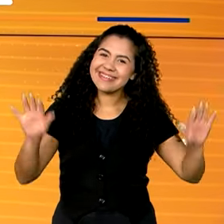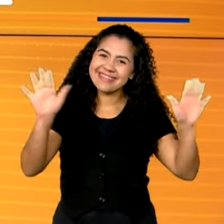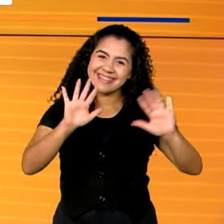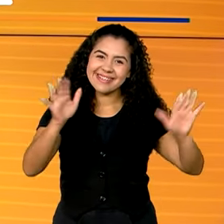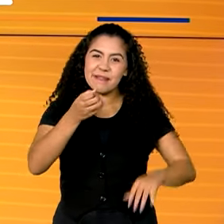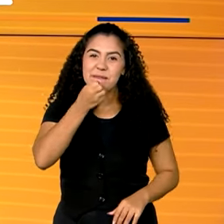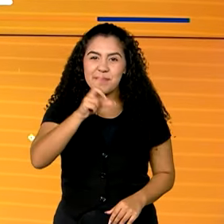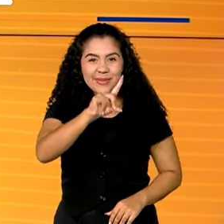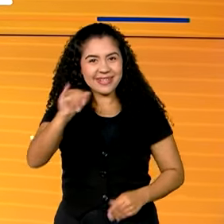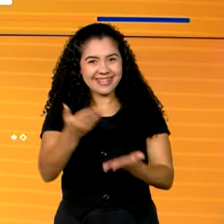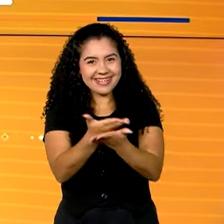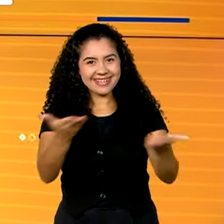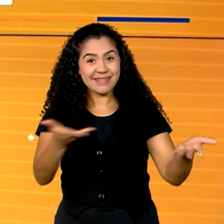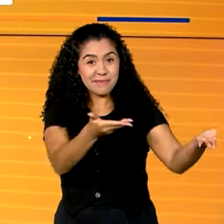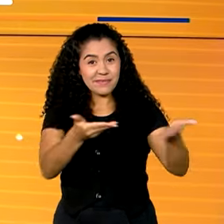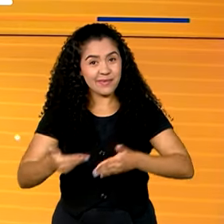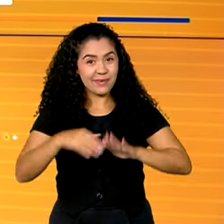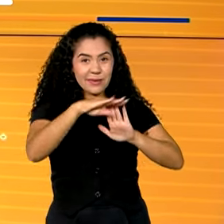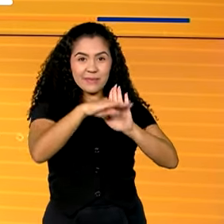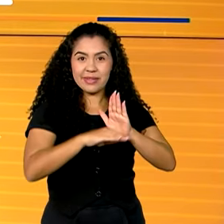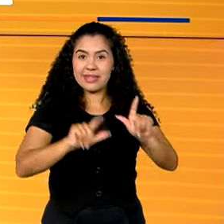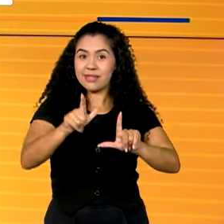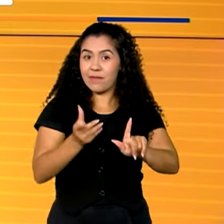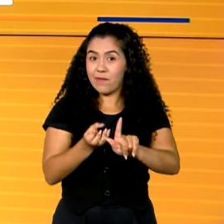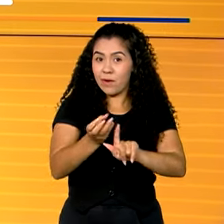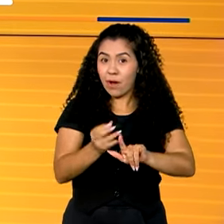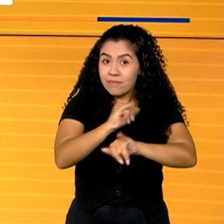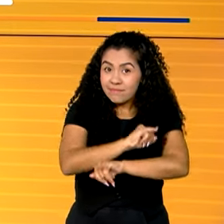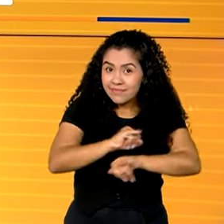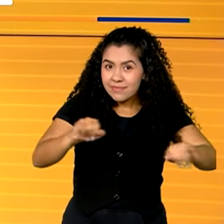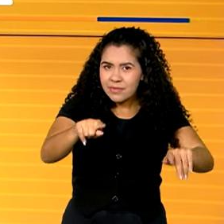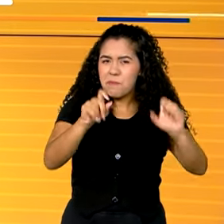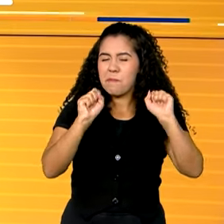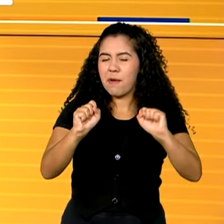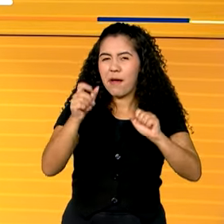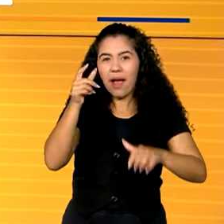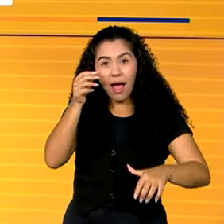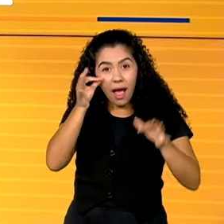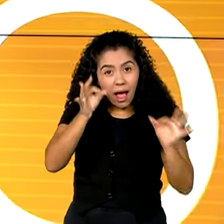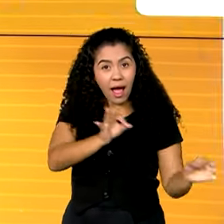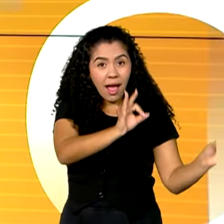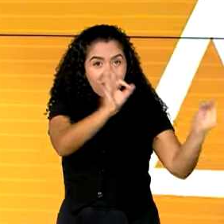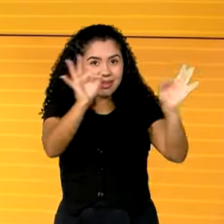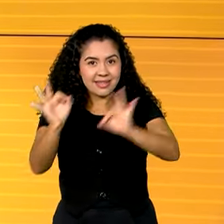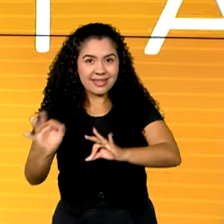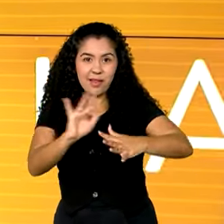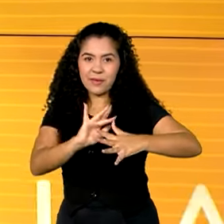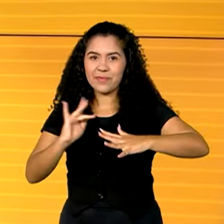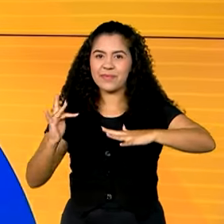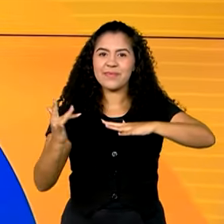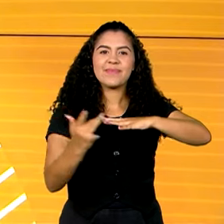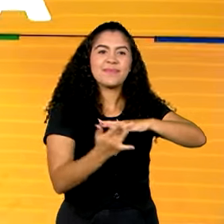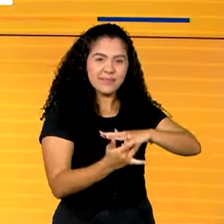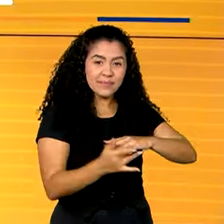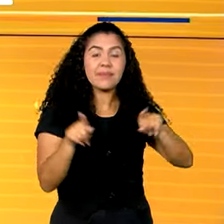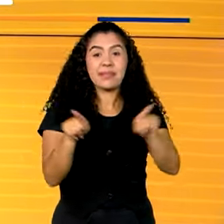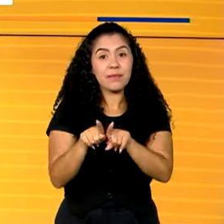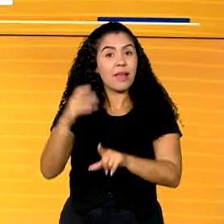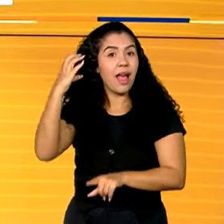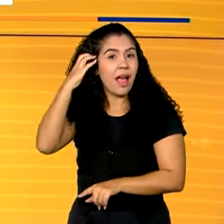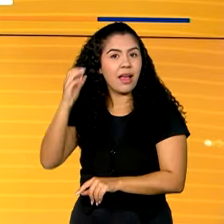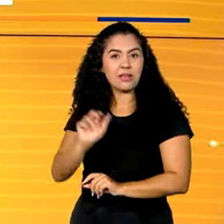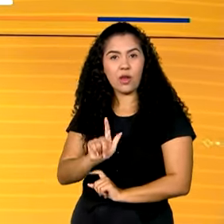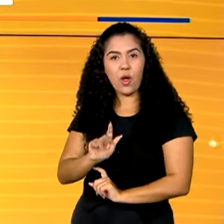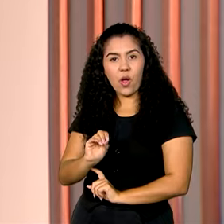Bom dia, seja bem-vindo ao canal GOV. Lembrando que você pode nos acompanhar também ao vivo pelas nossas redes sociais e pela